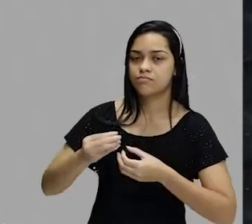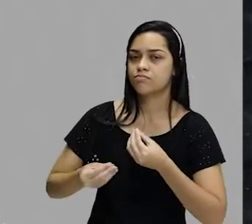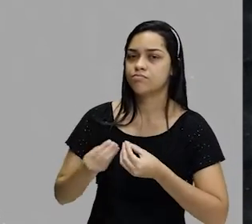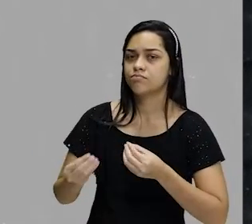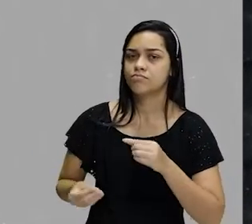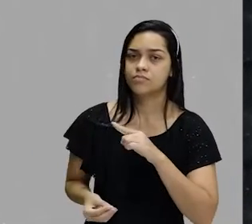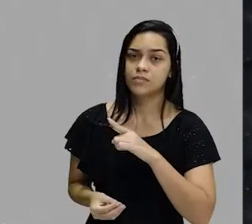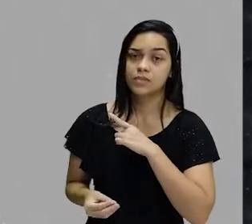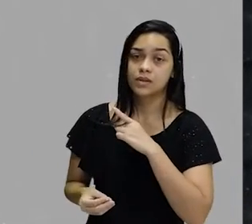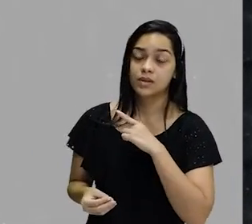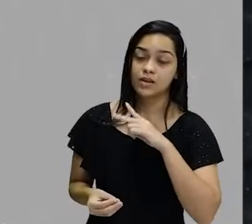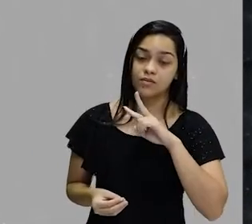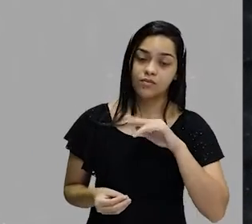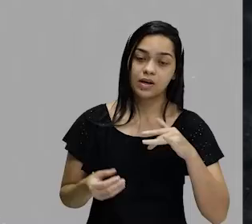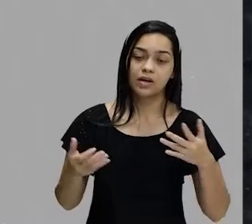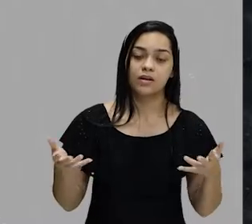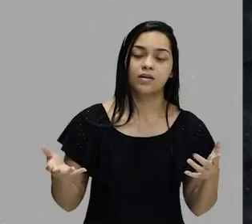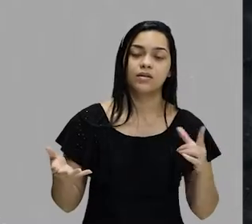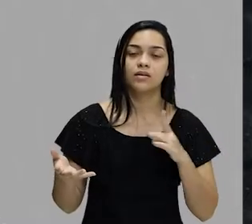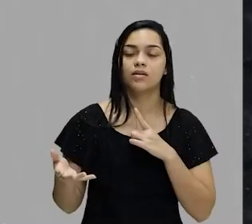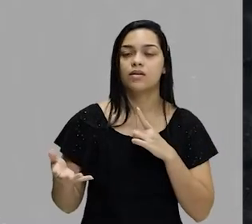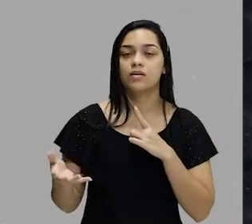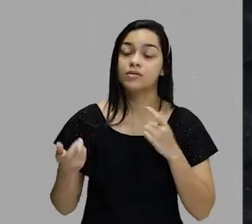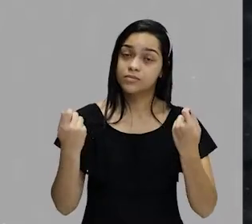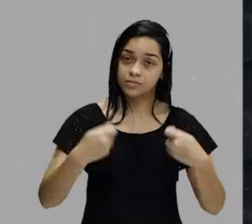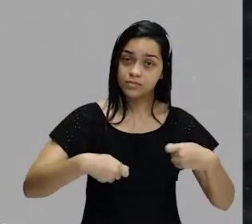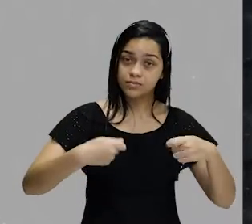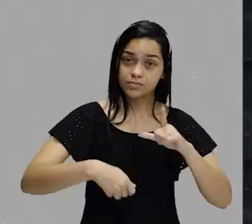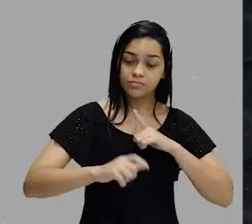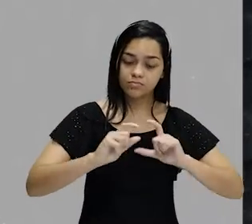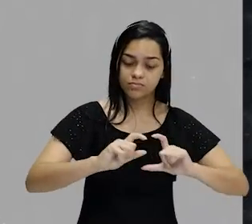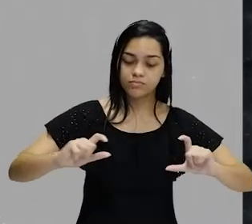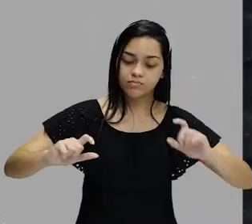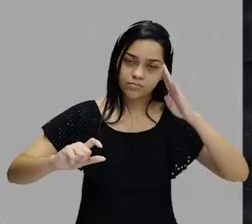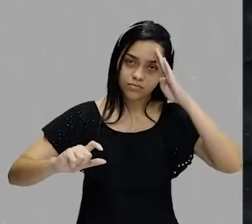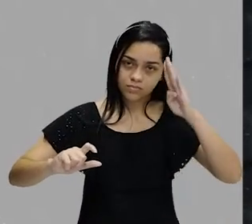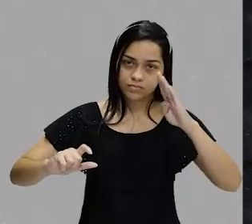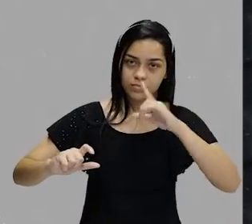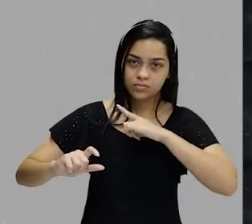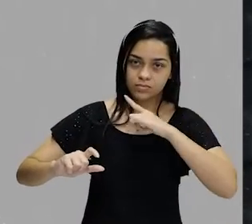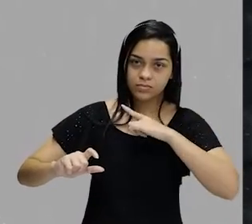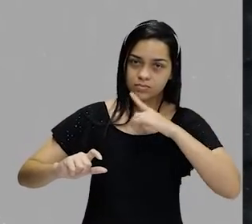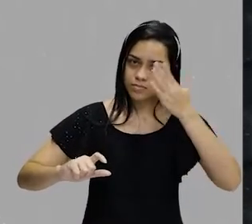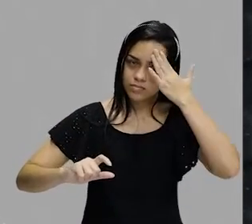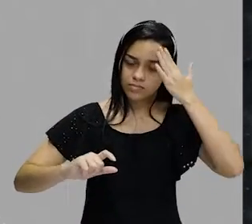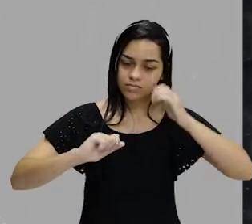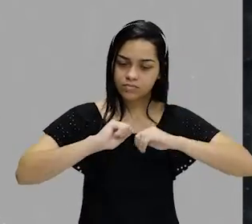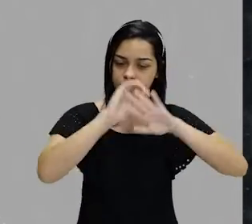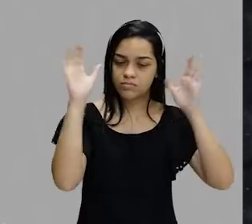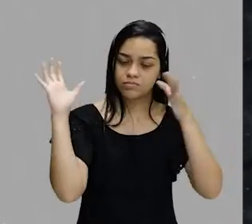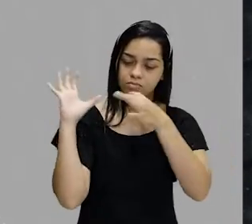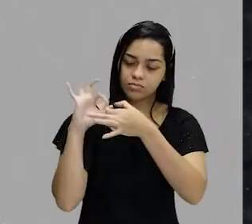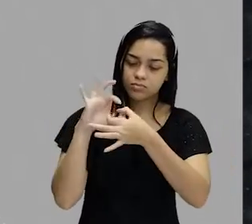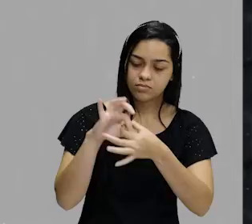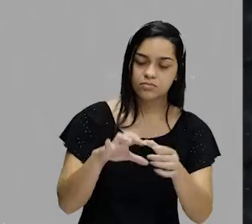ela vai precisar da oração principal para que haja entendimento contextual,